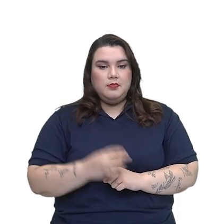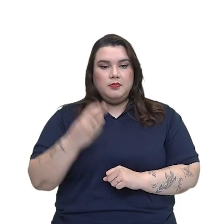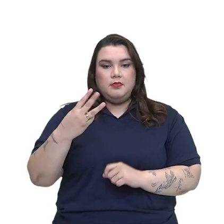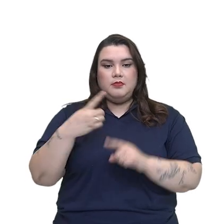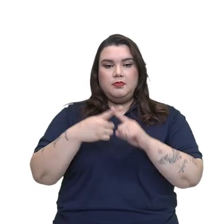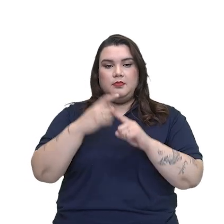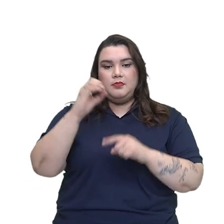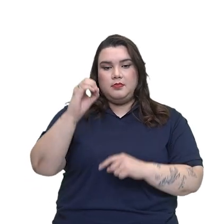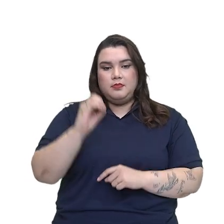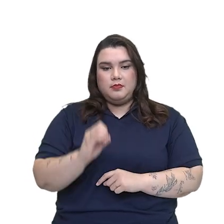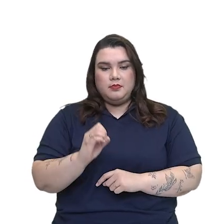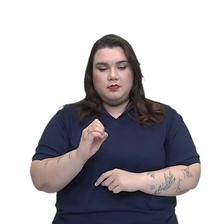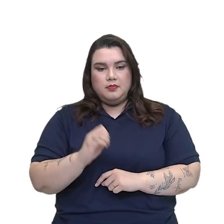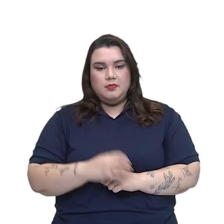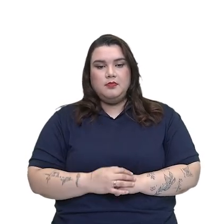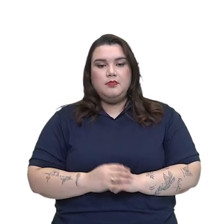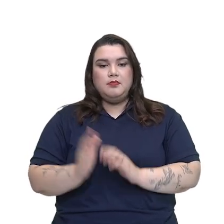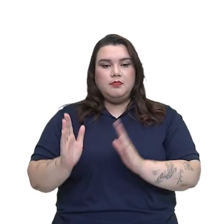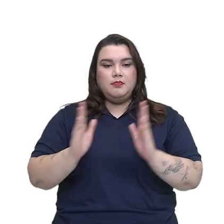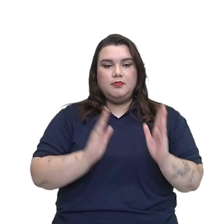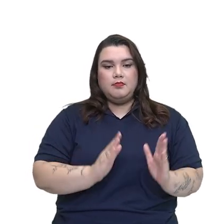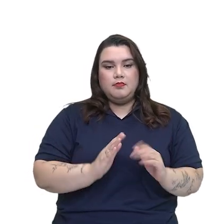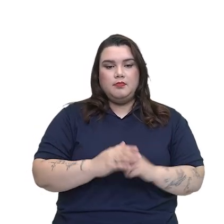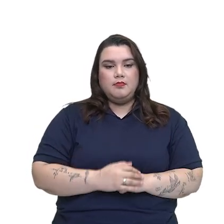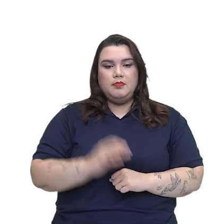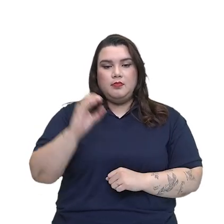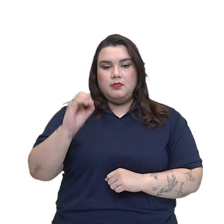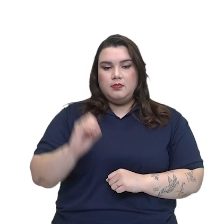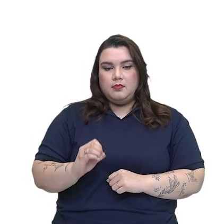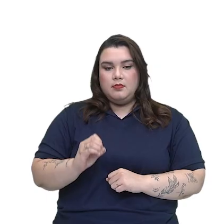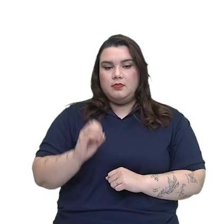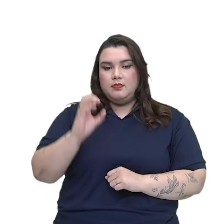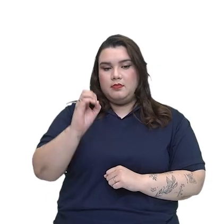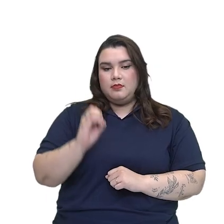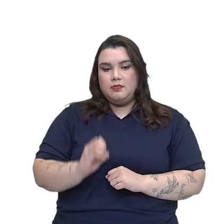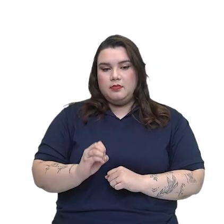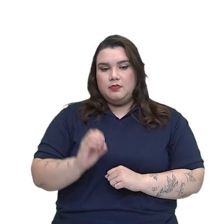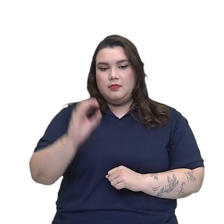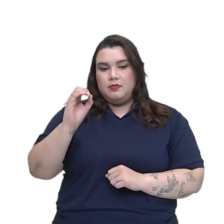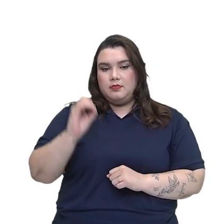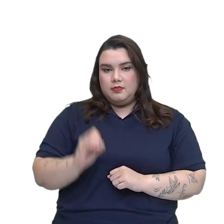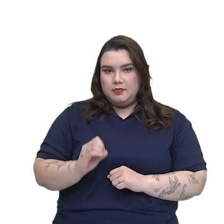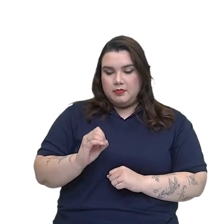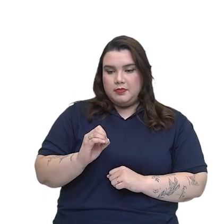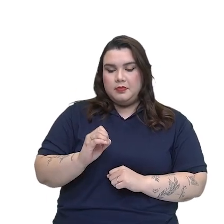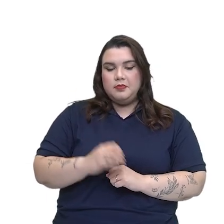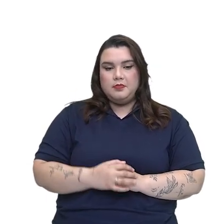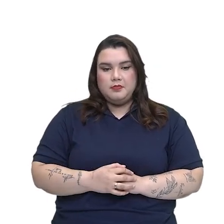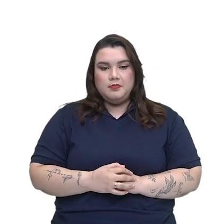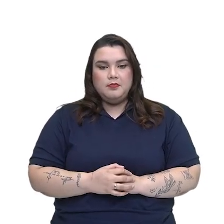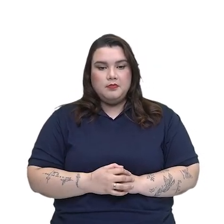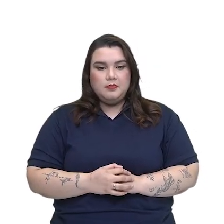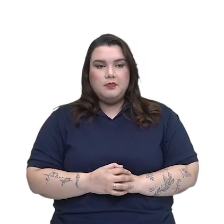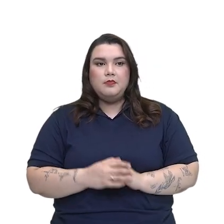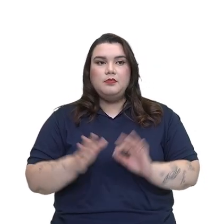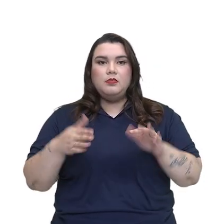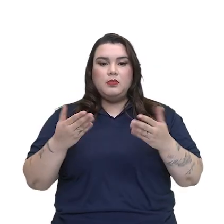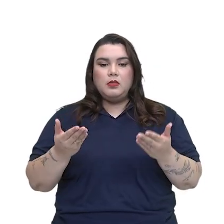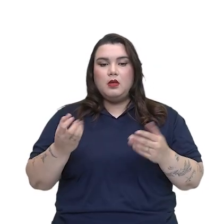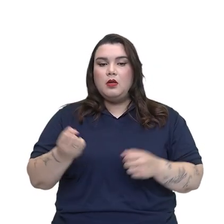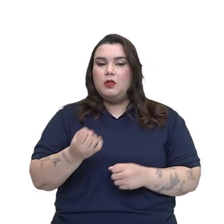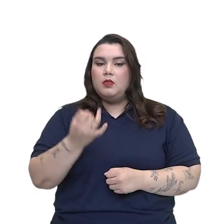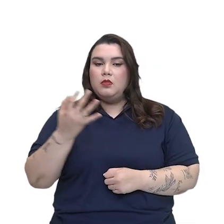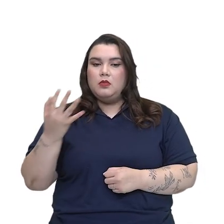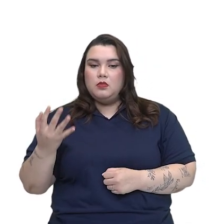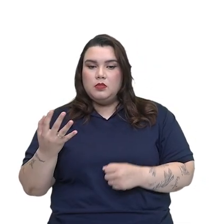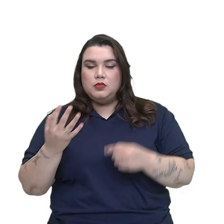3 vezes 0, 0. Pula uma casa. Aqui vai dar o quê? 0, 0 e 0. Aqui tem